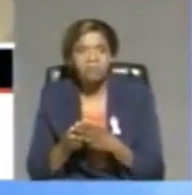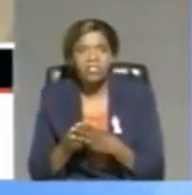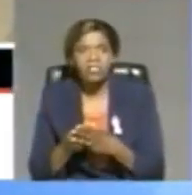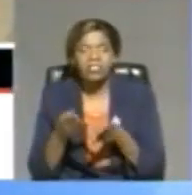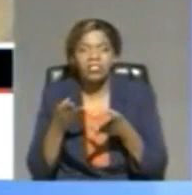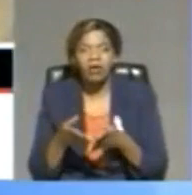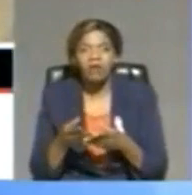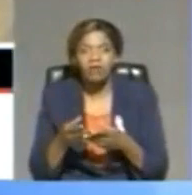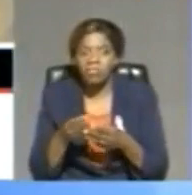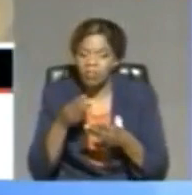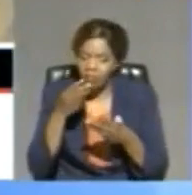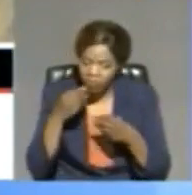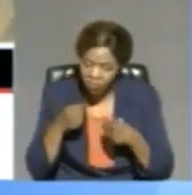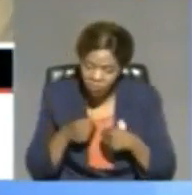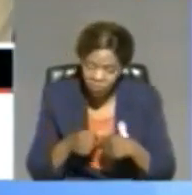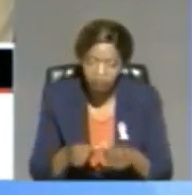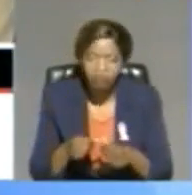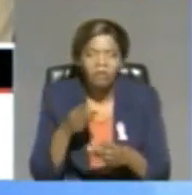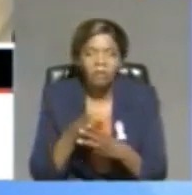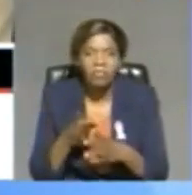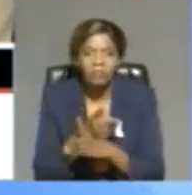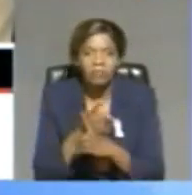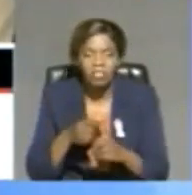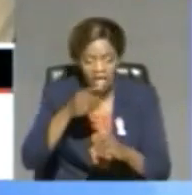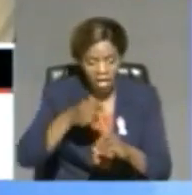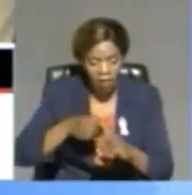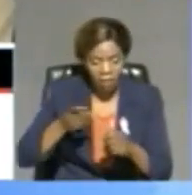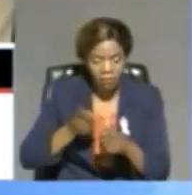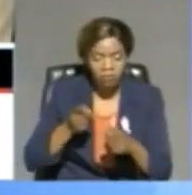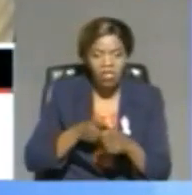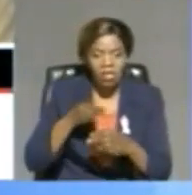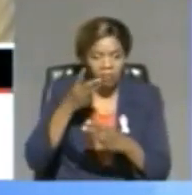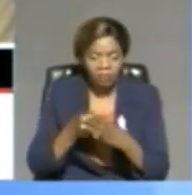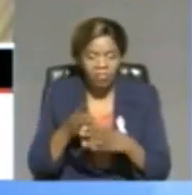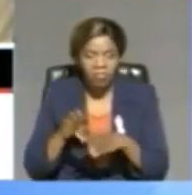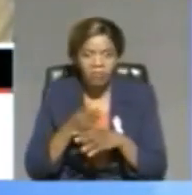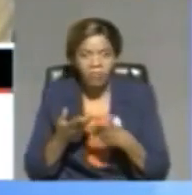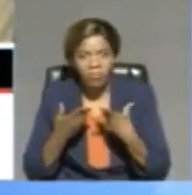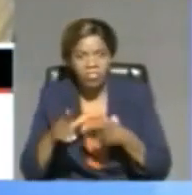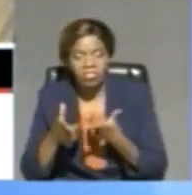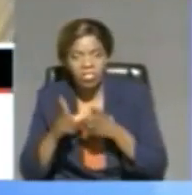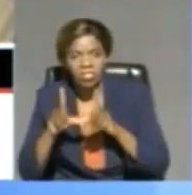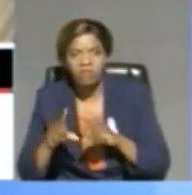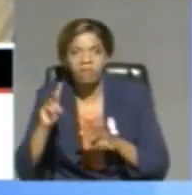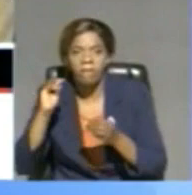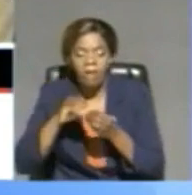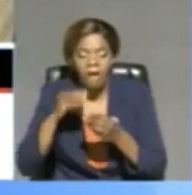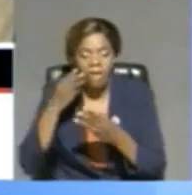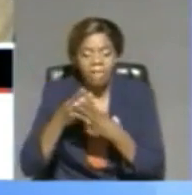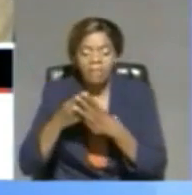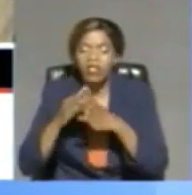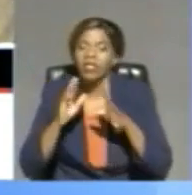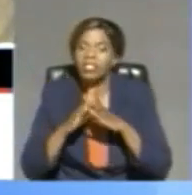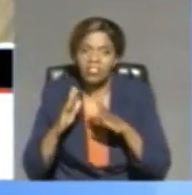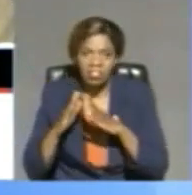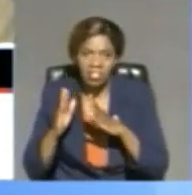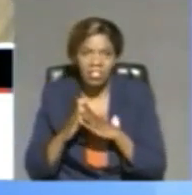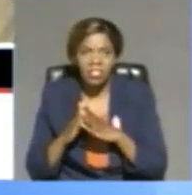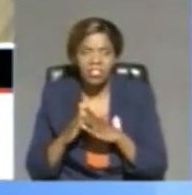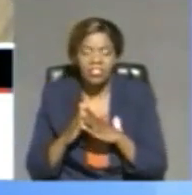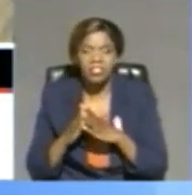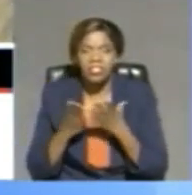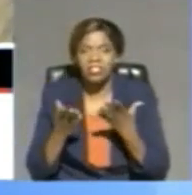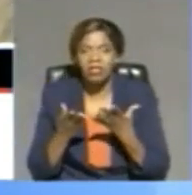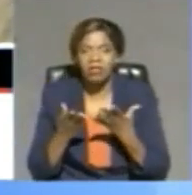essa condição e agora está preso. É algo realmente muito lamentável, porque o Brasil é muito maior do que